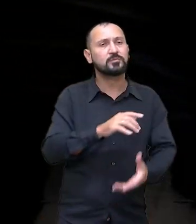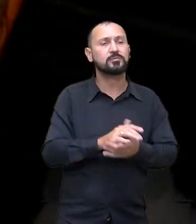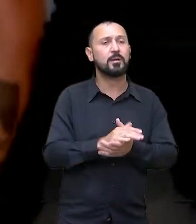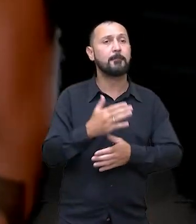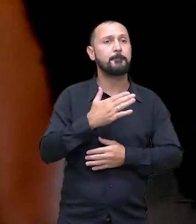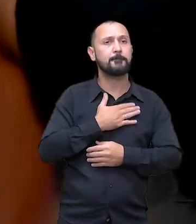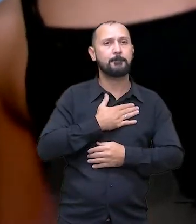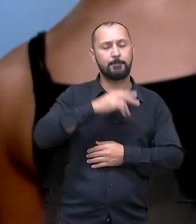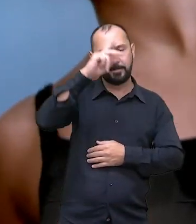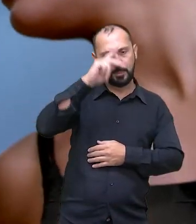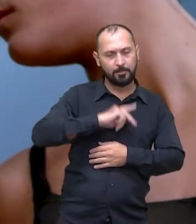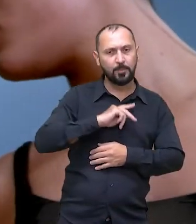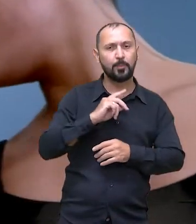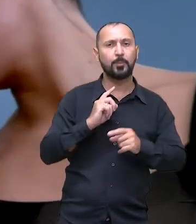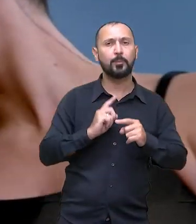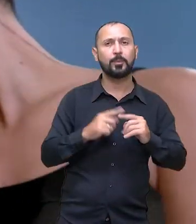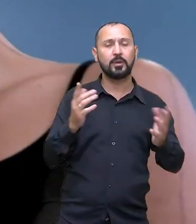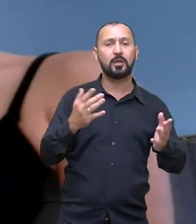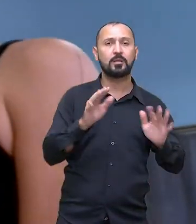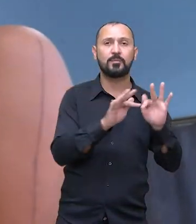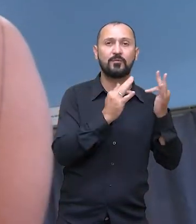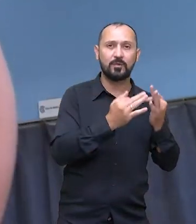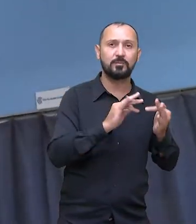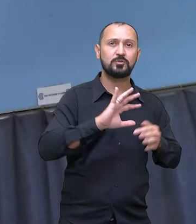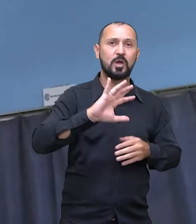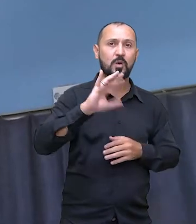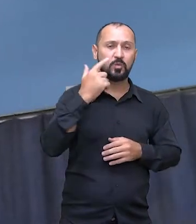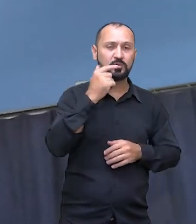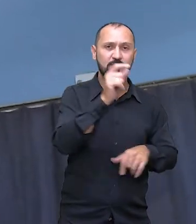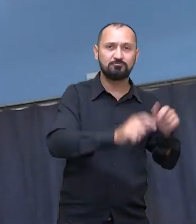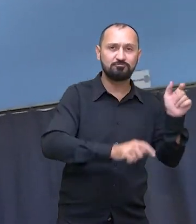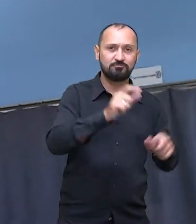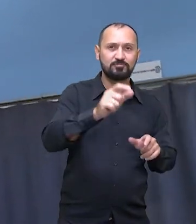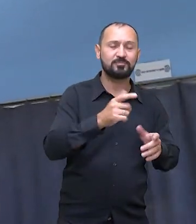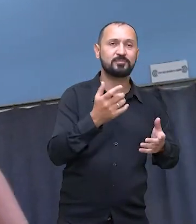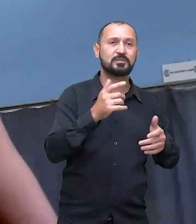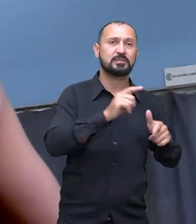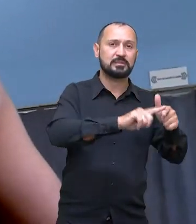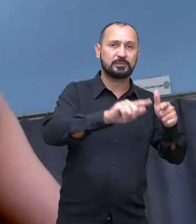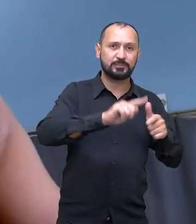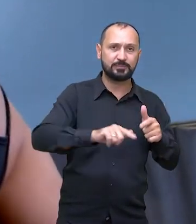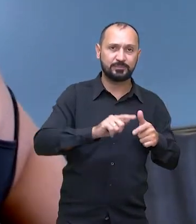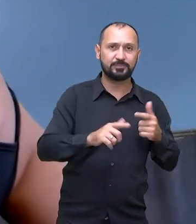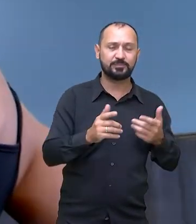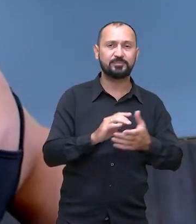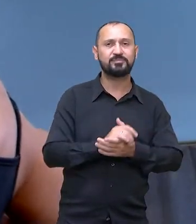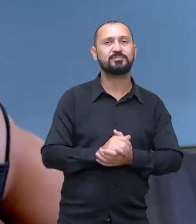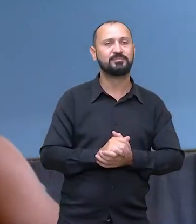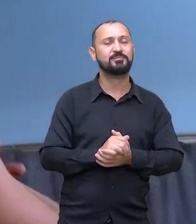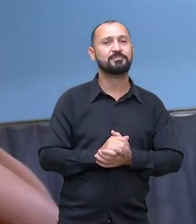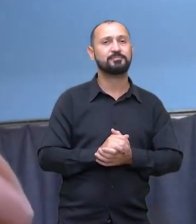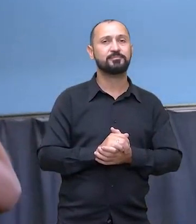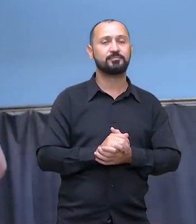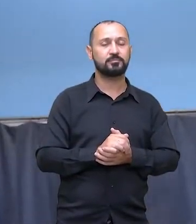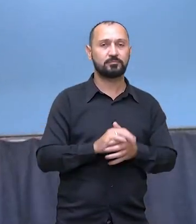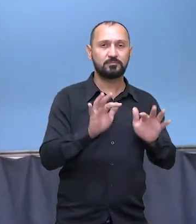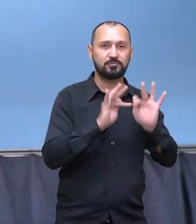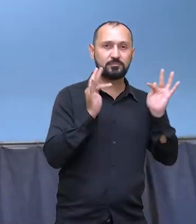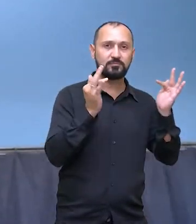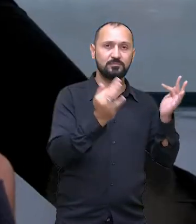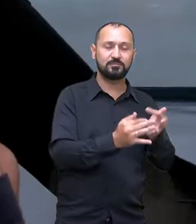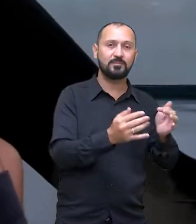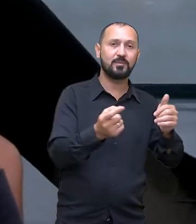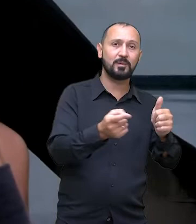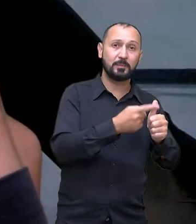Mas foi bem difícil também para mim, e, na verdade, na minha família já aconteceu alguns desses problemas, e foi